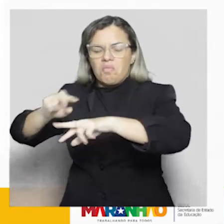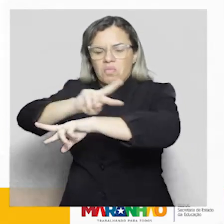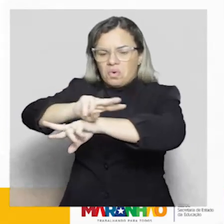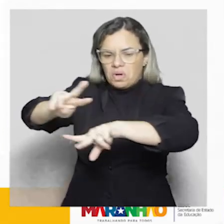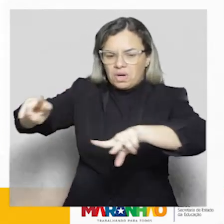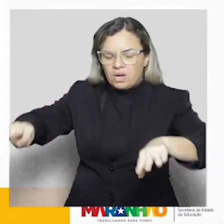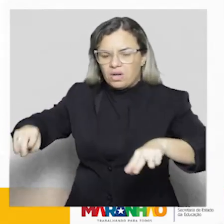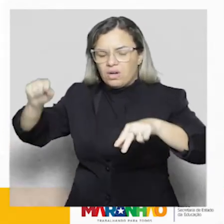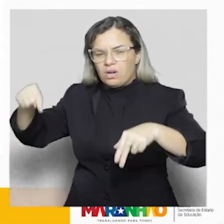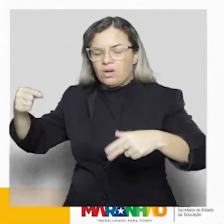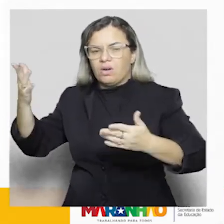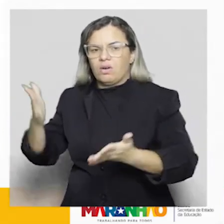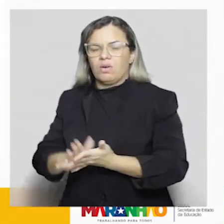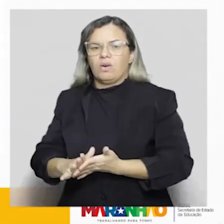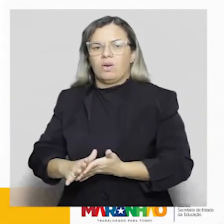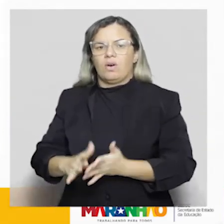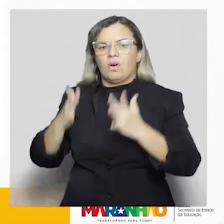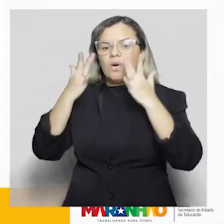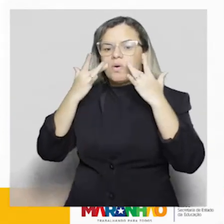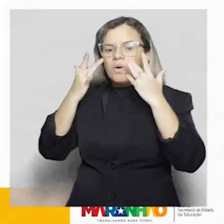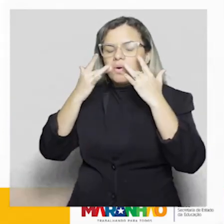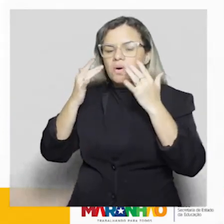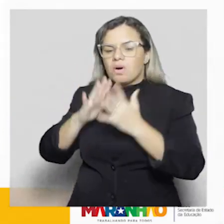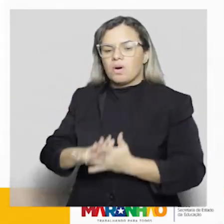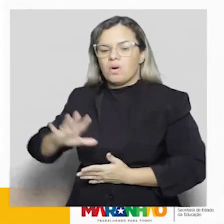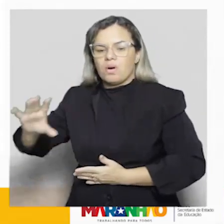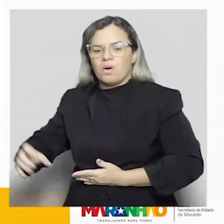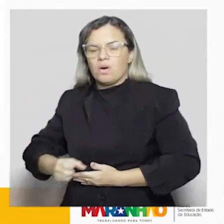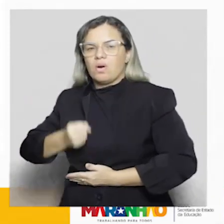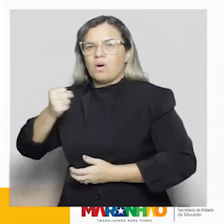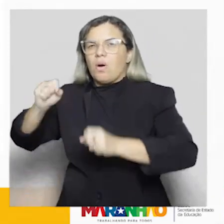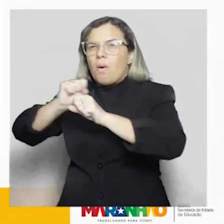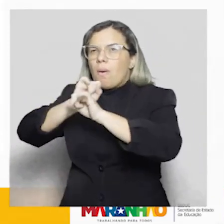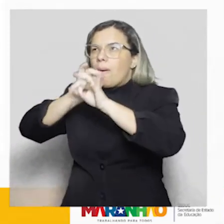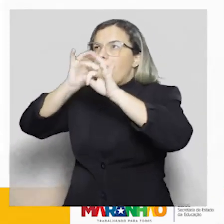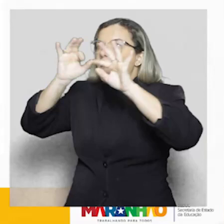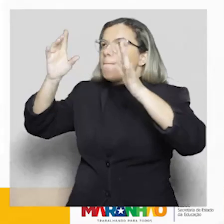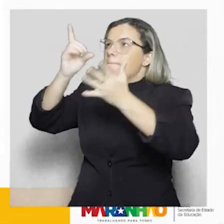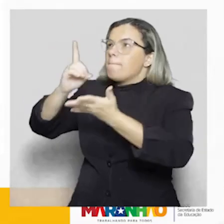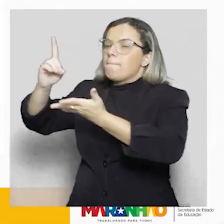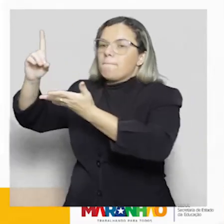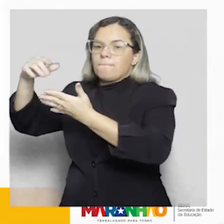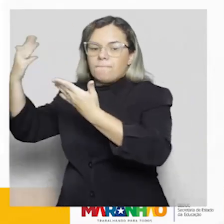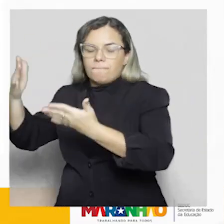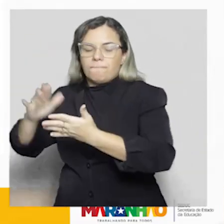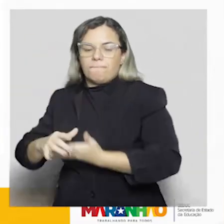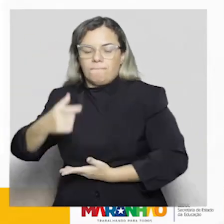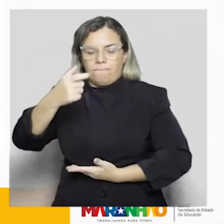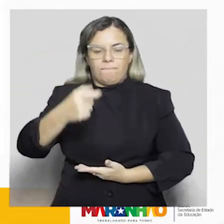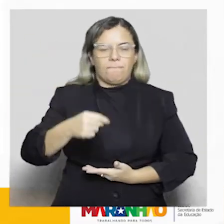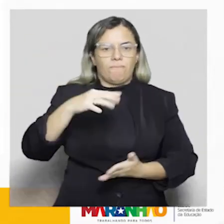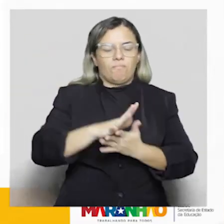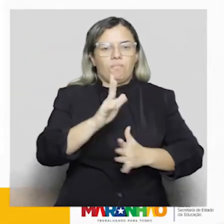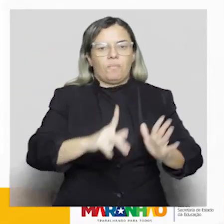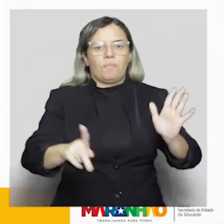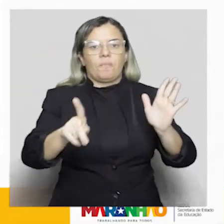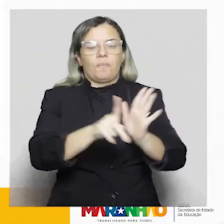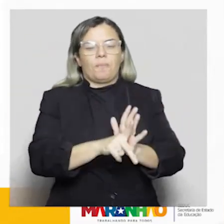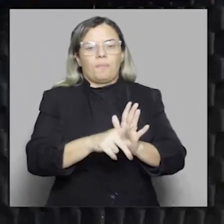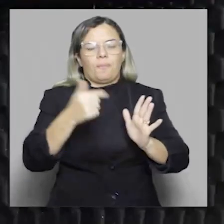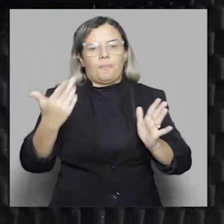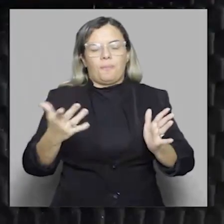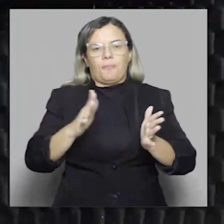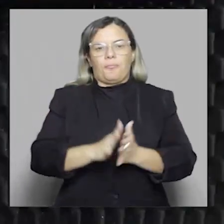segundo ele, estariam salvos ou teriam uma iluminação divina. Então ele julgava a si mesmo, no próprio estado mental, com